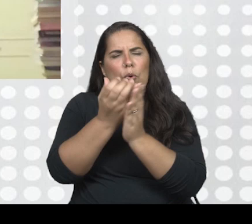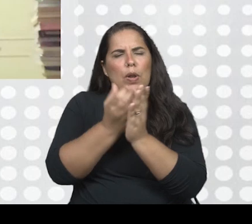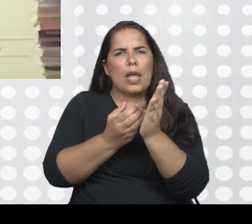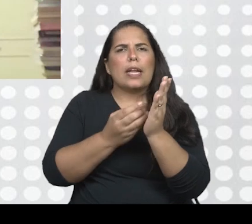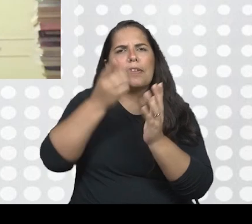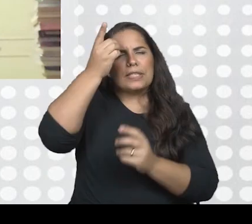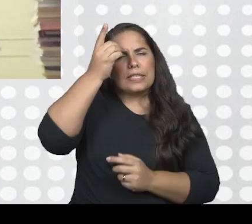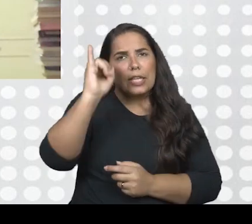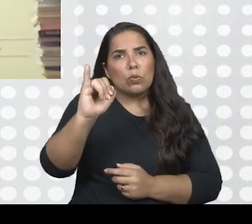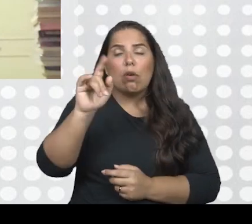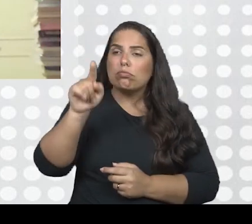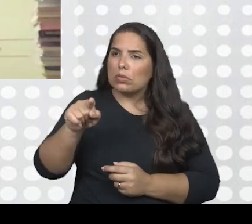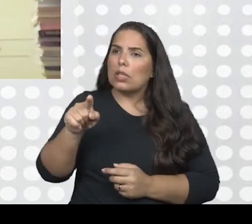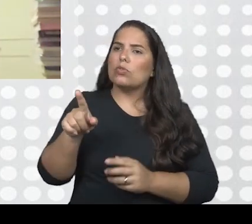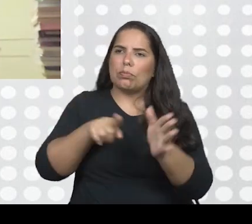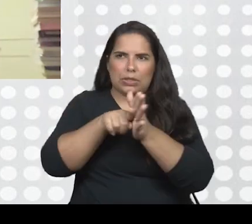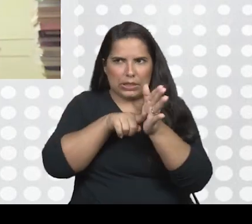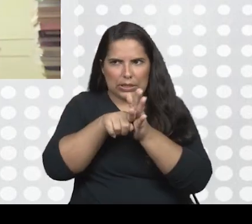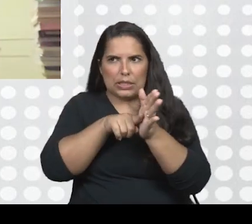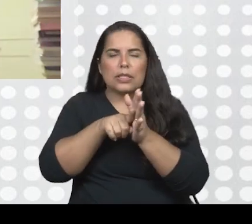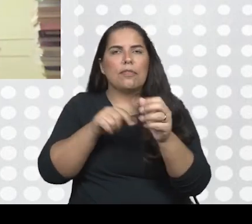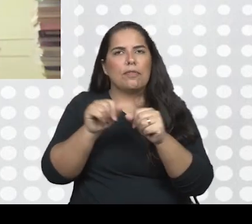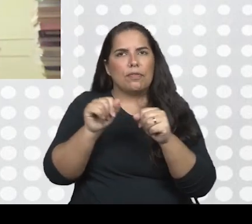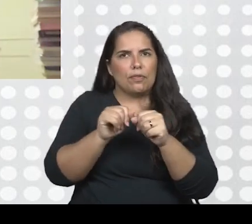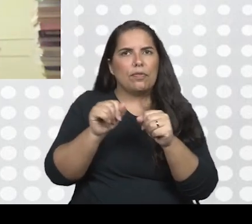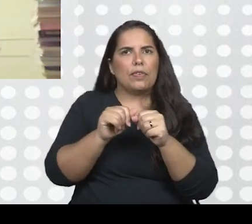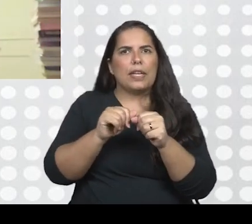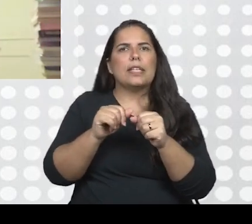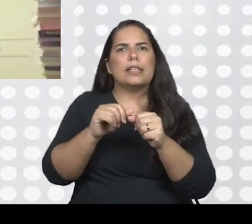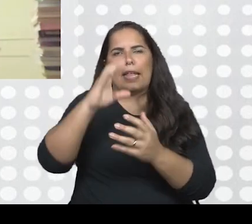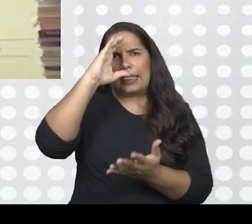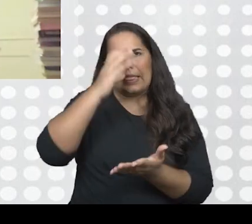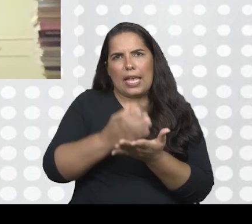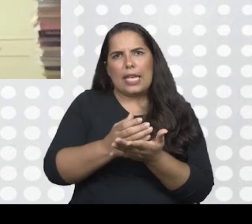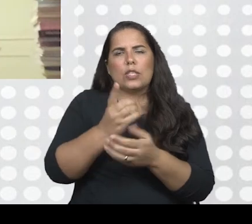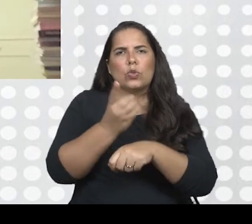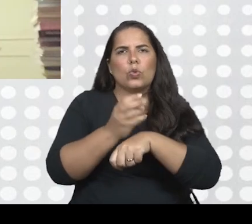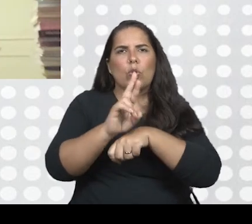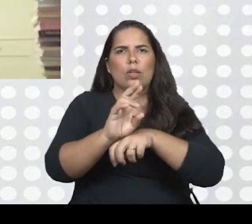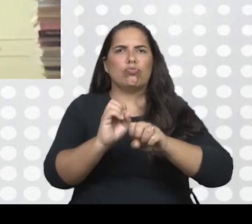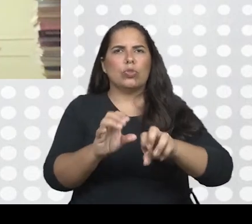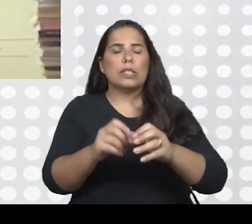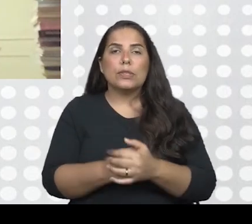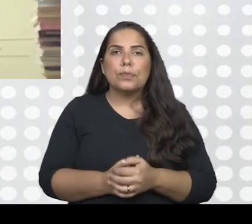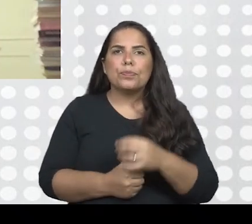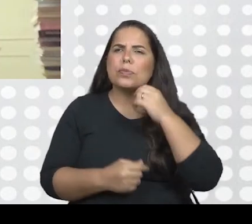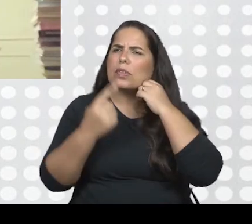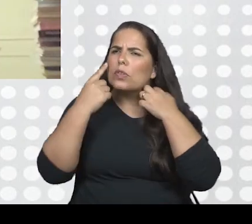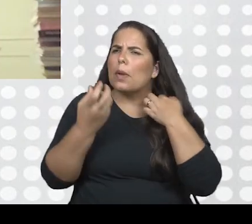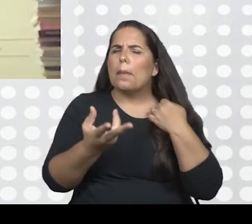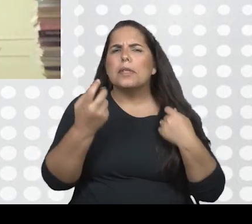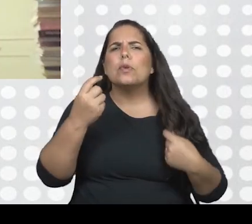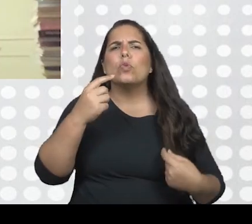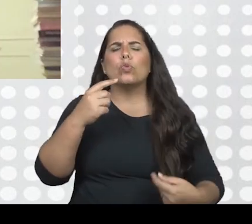Intelectual, que é fruto, né, da sua pesquisa realizada para sua tese de doutorado em educação, uma das conclusões que